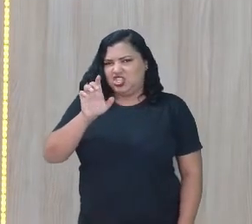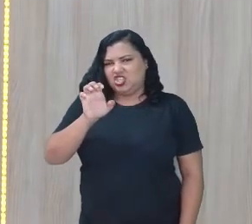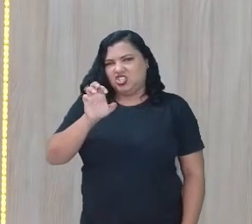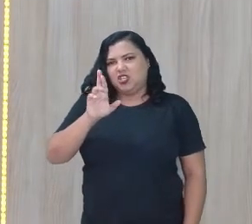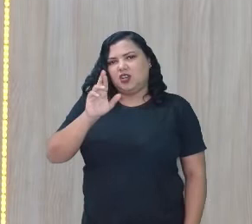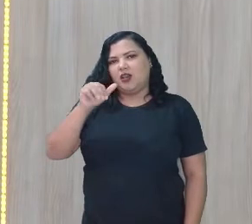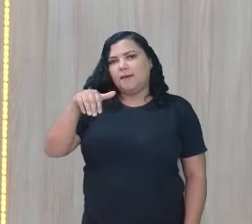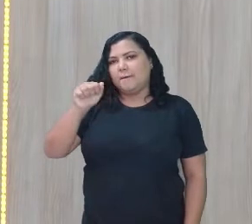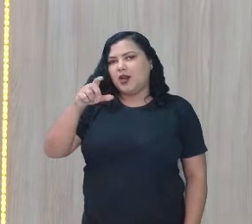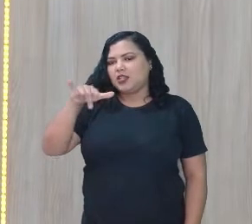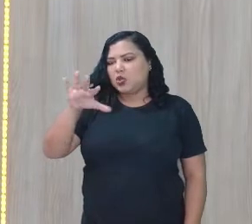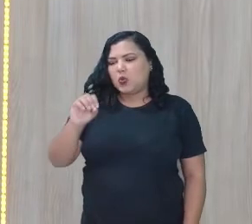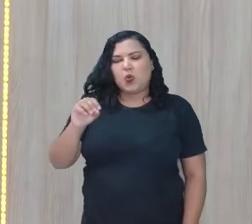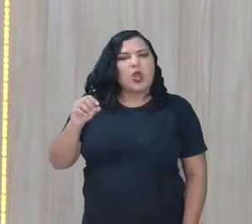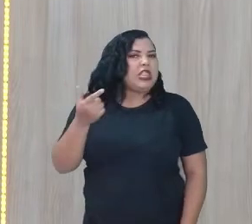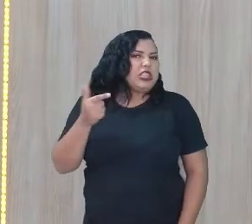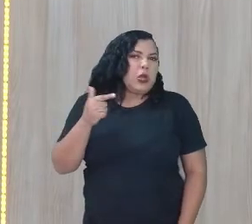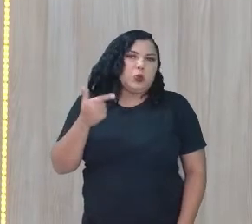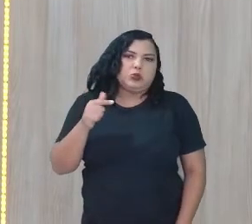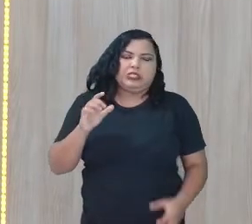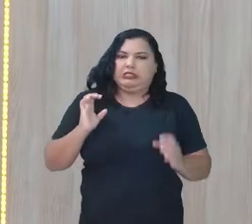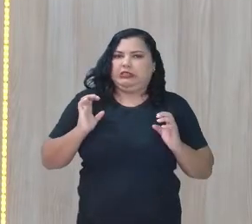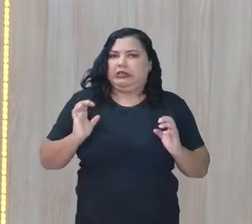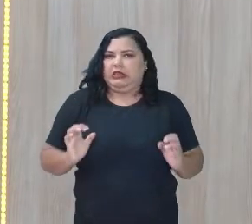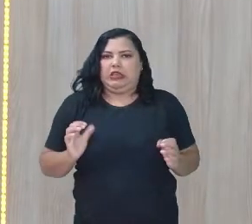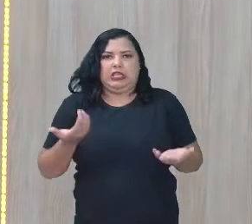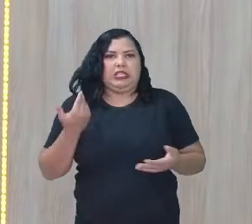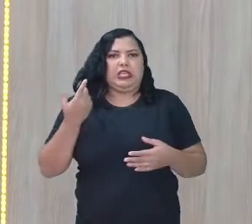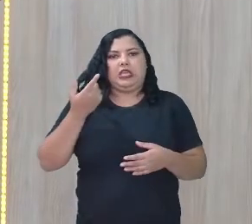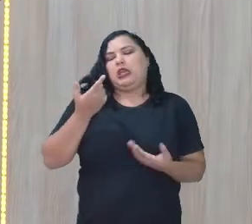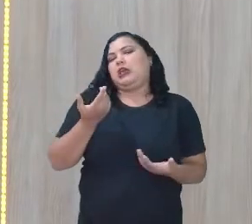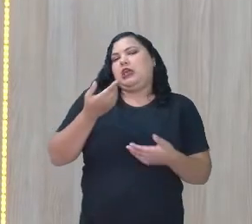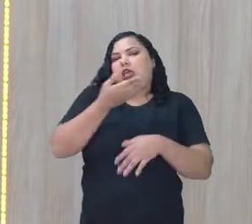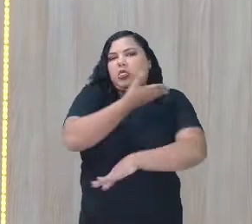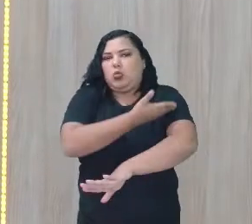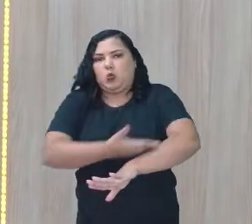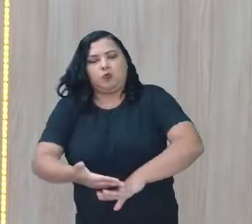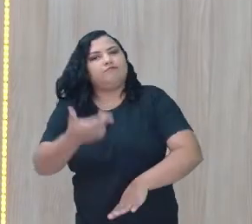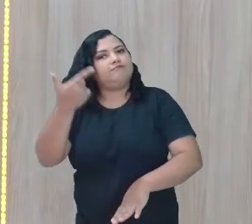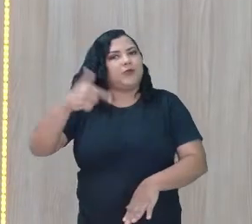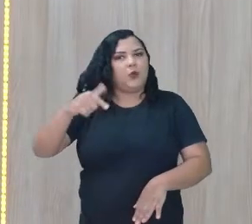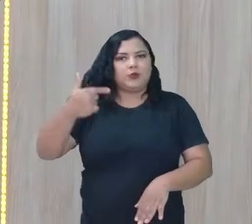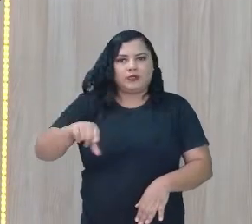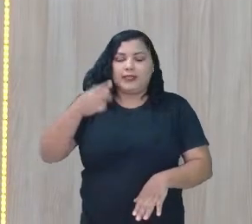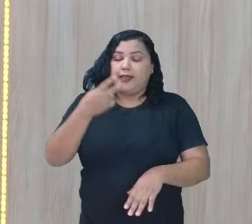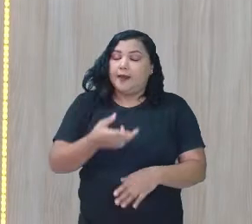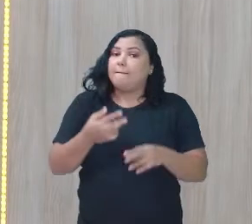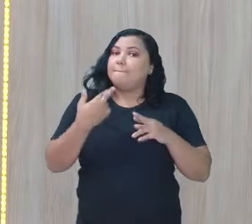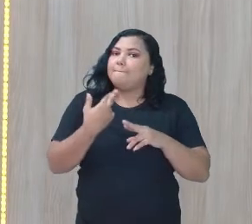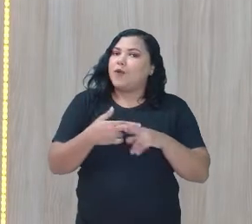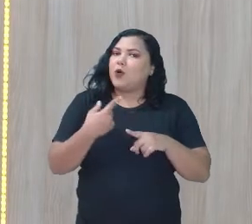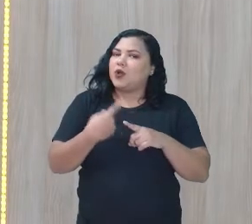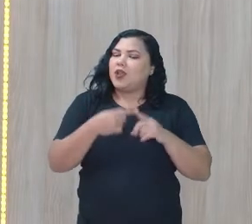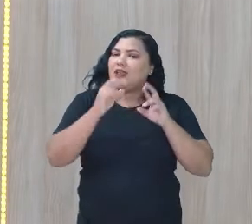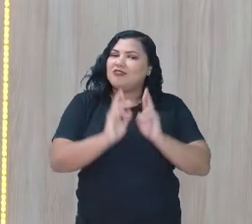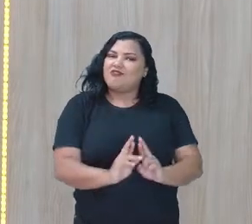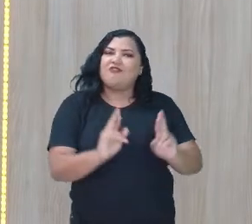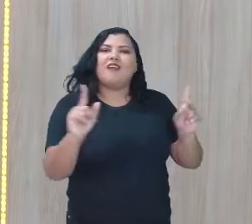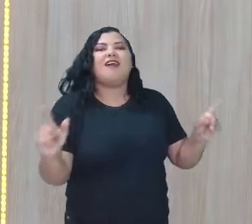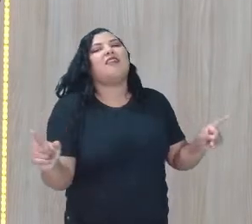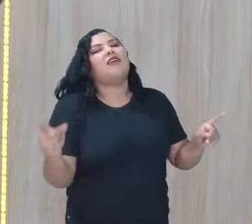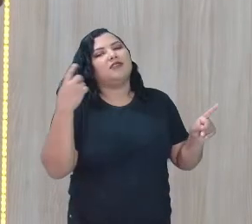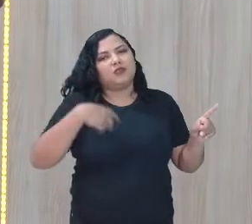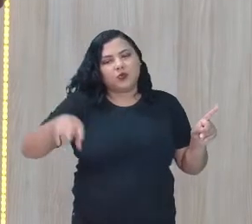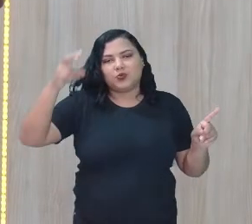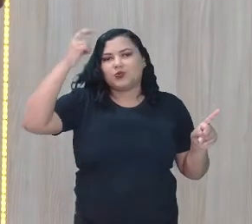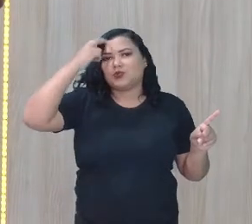de bárbaros, né? Ou seja, estrangeiros, aqueles que não tinham uma cultura greco-romana, né? Então, dentro dessa perspectiva, eles